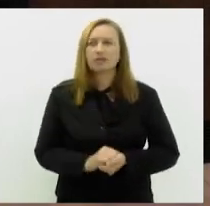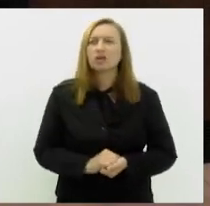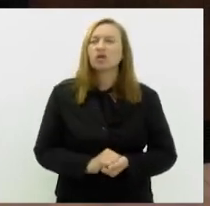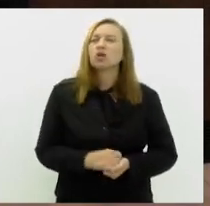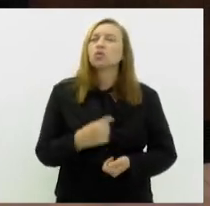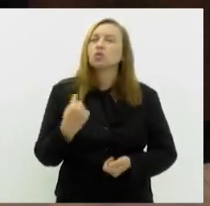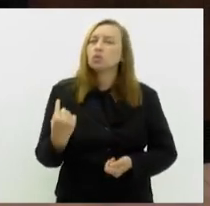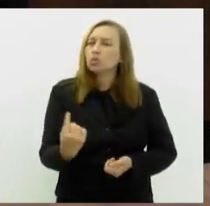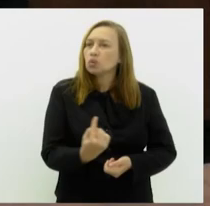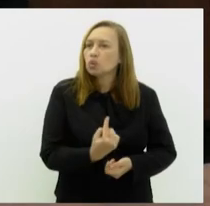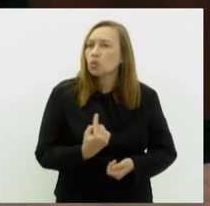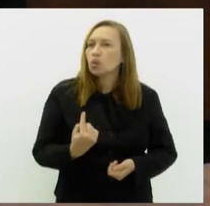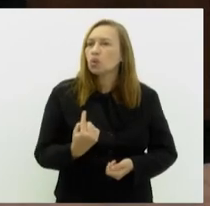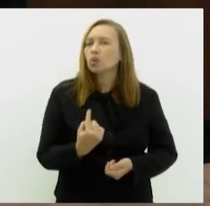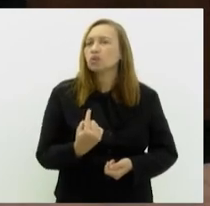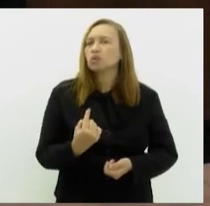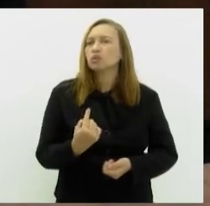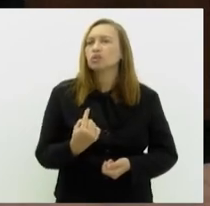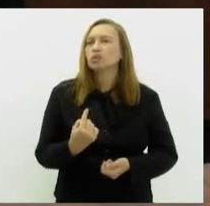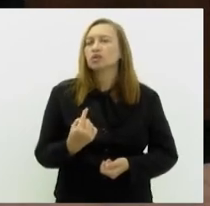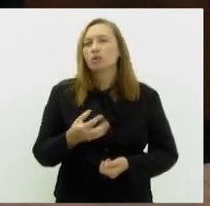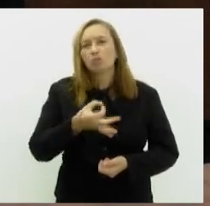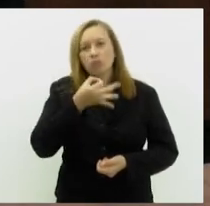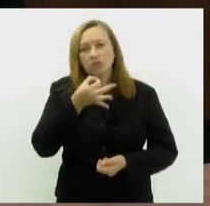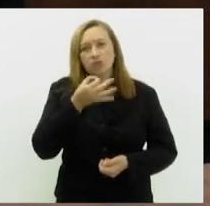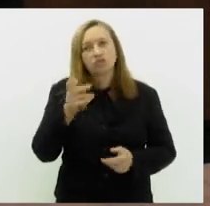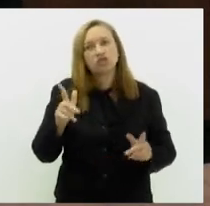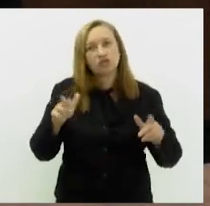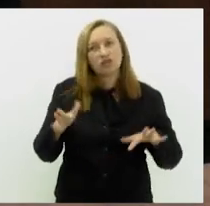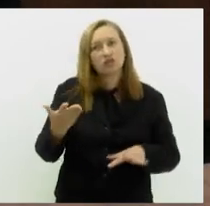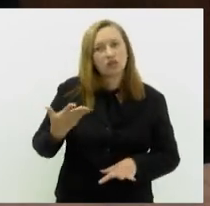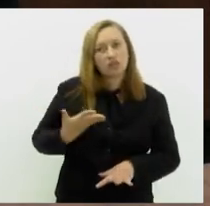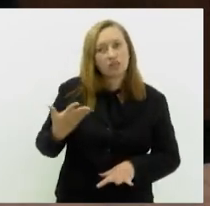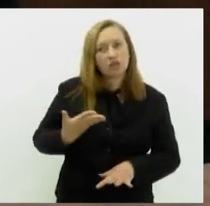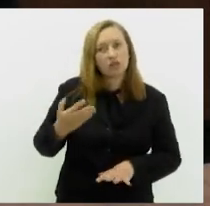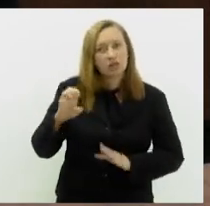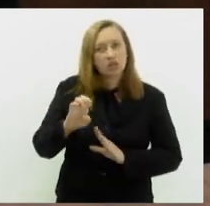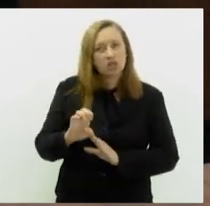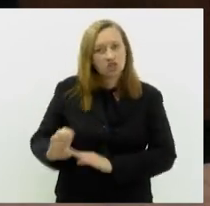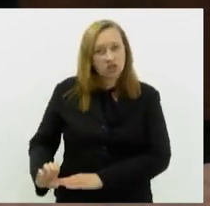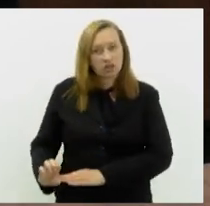Nós temos uma posição nesse caso diferente dos nossos companheiros da esquerda.